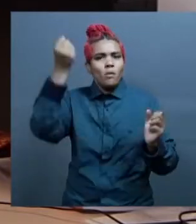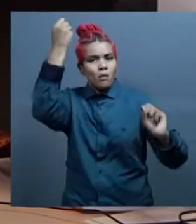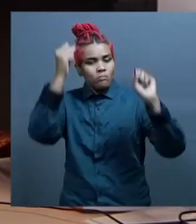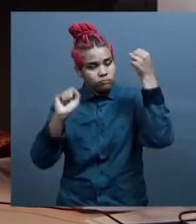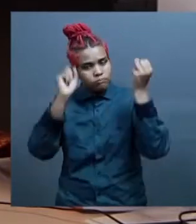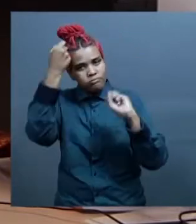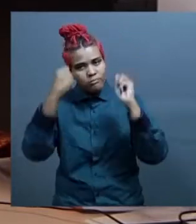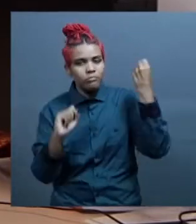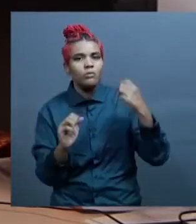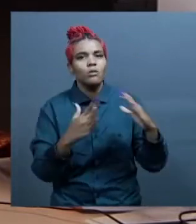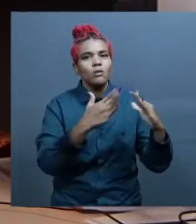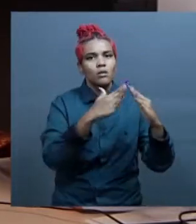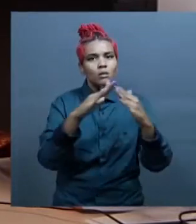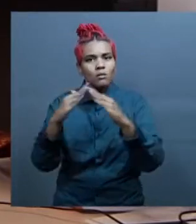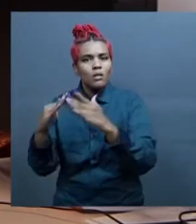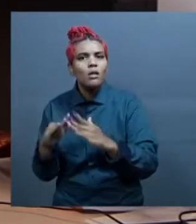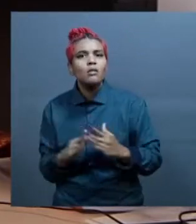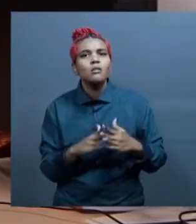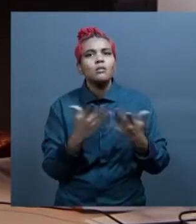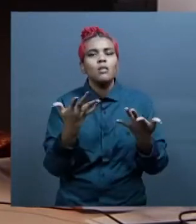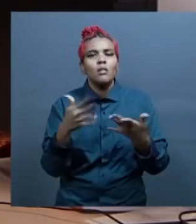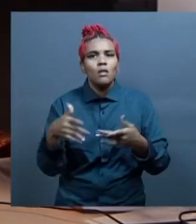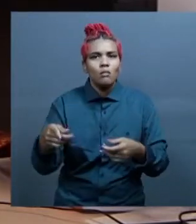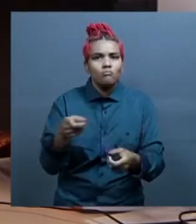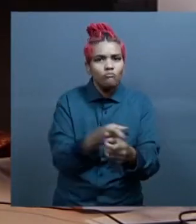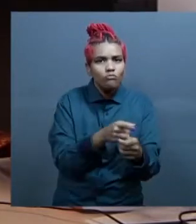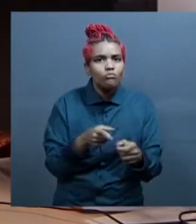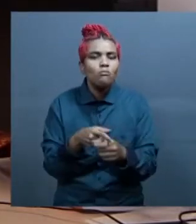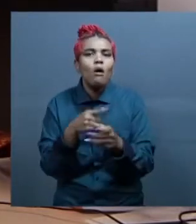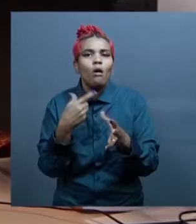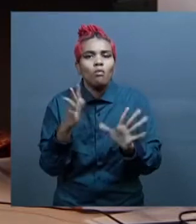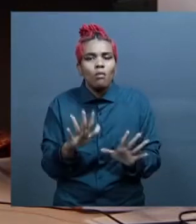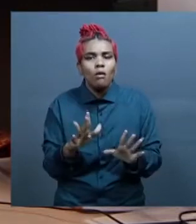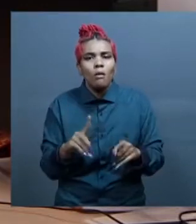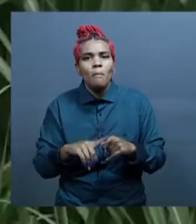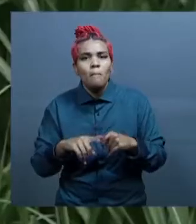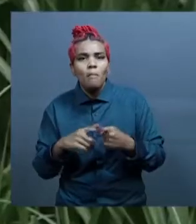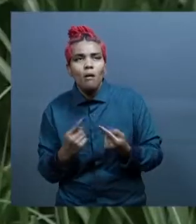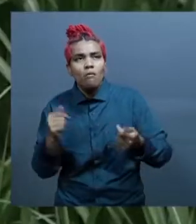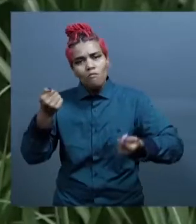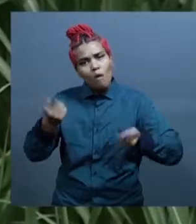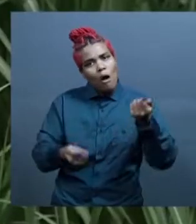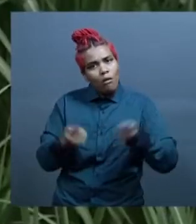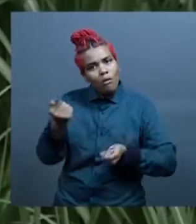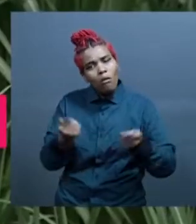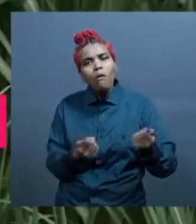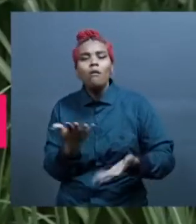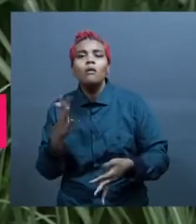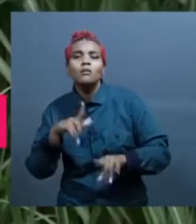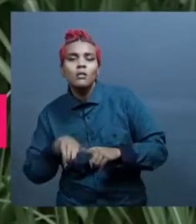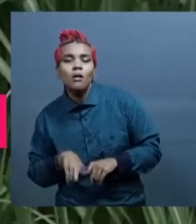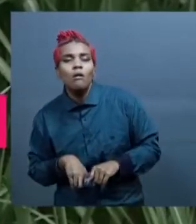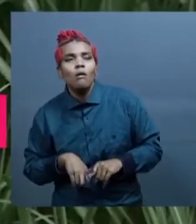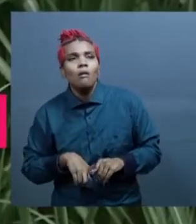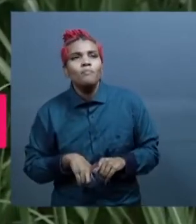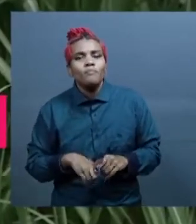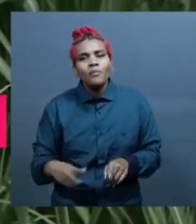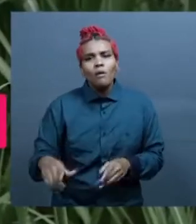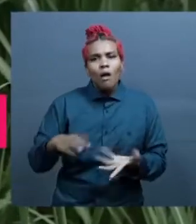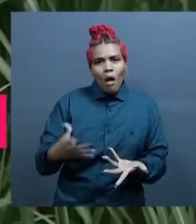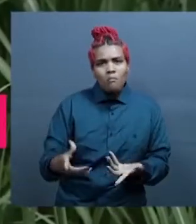as emissões maiores vãos e devido aos veículos emissões veiculares principalmente a organização meteorológica mundial